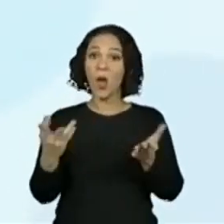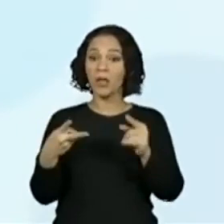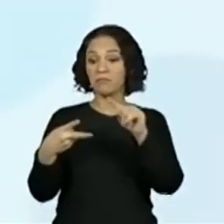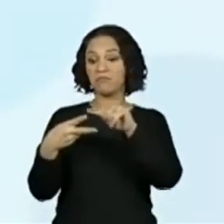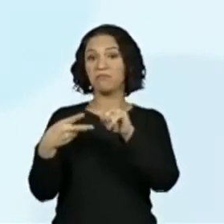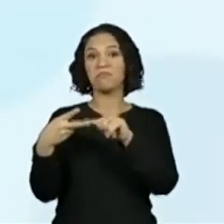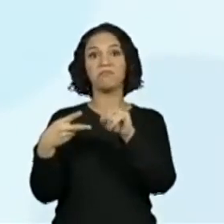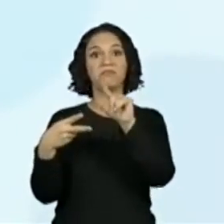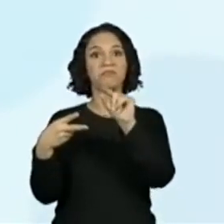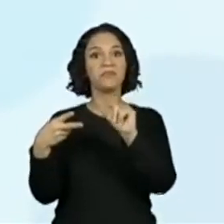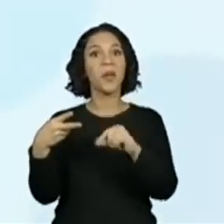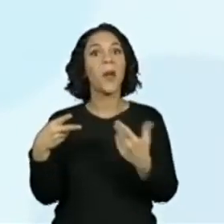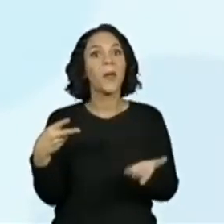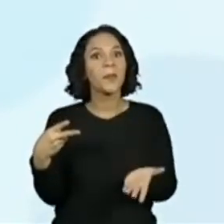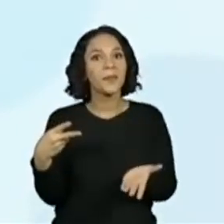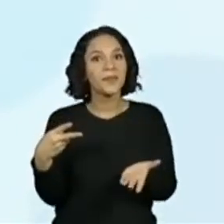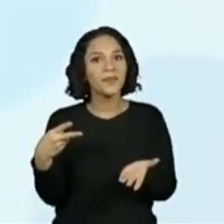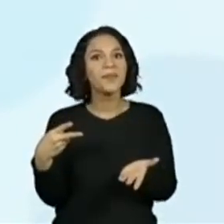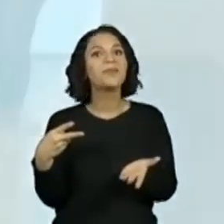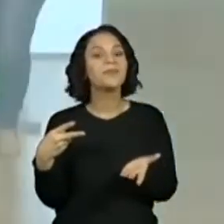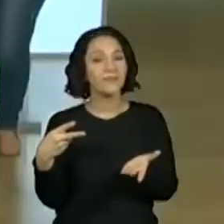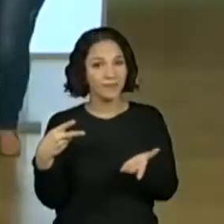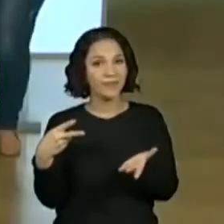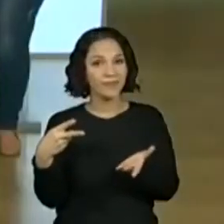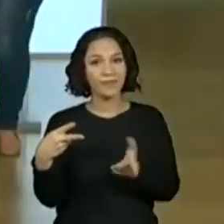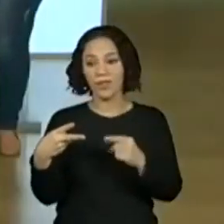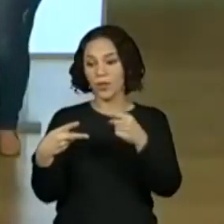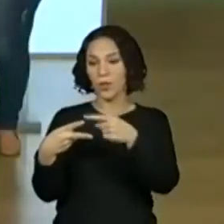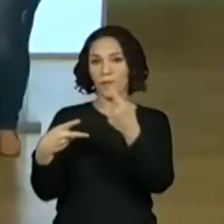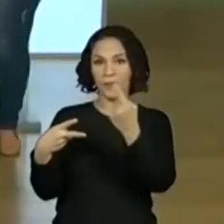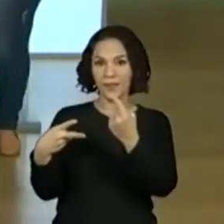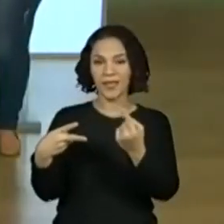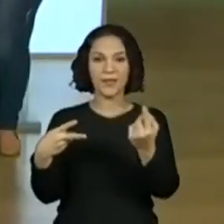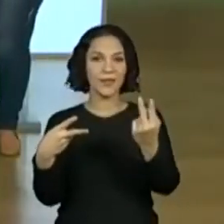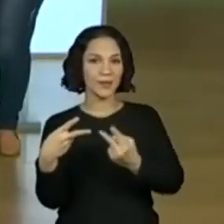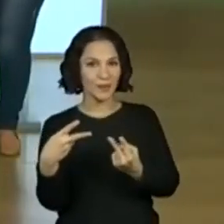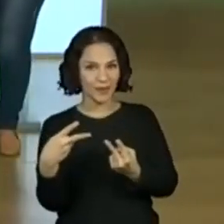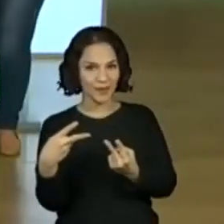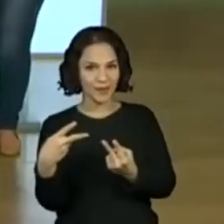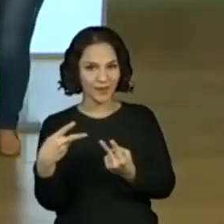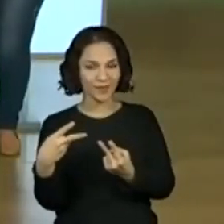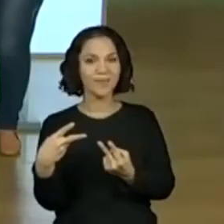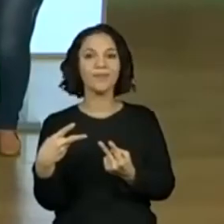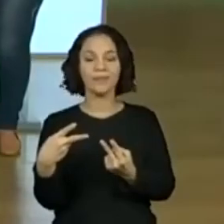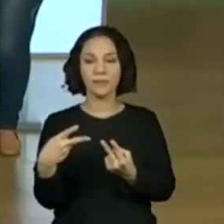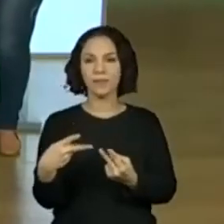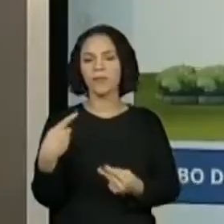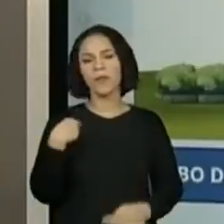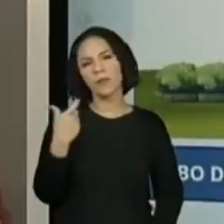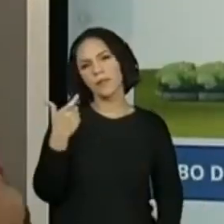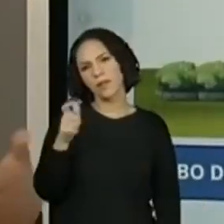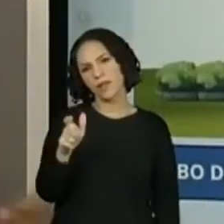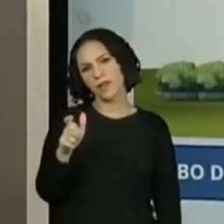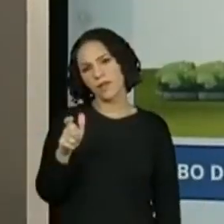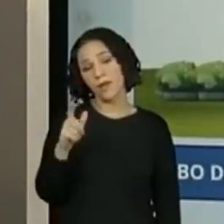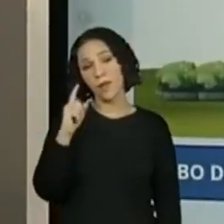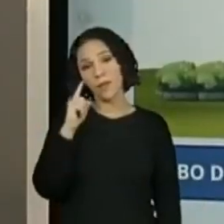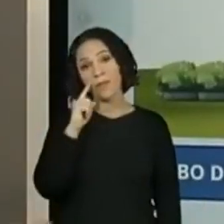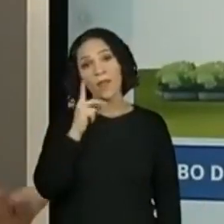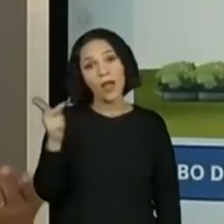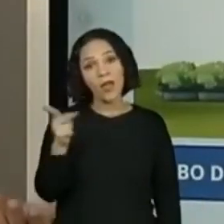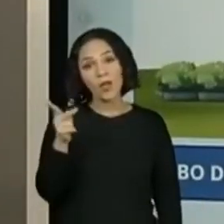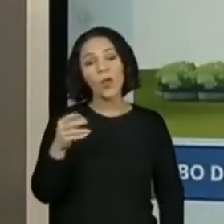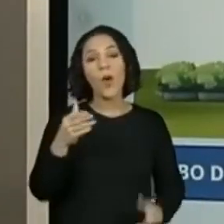um pouco para eles, professora Vivi. Só tem duas opções. Cabo de guerra. Só que as duas